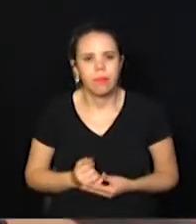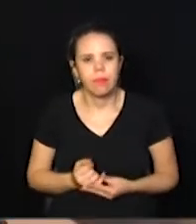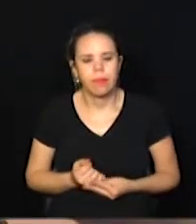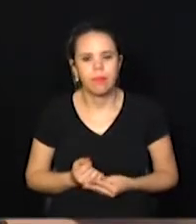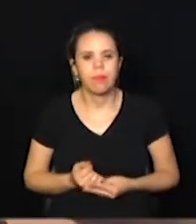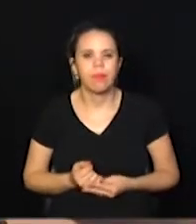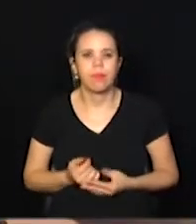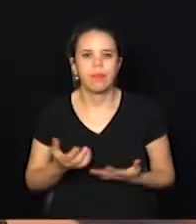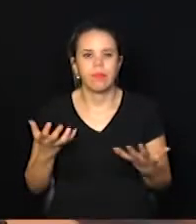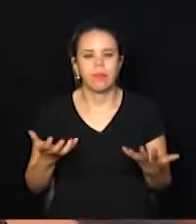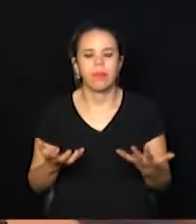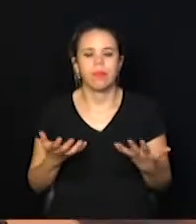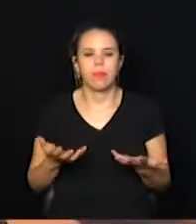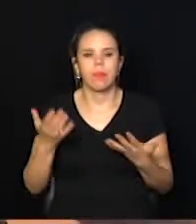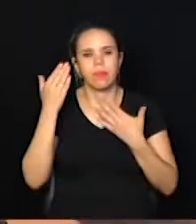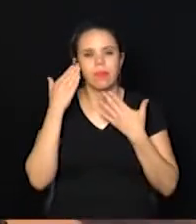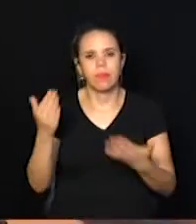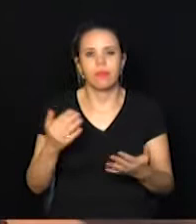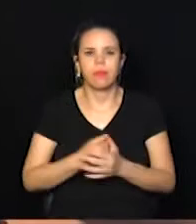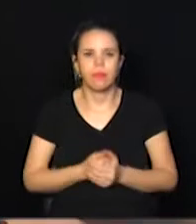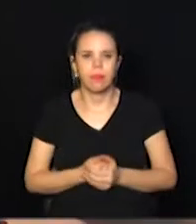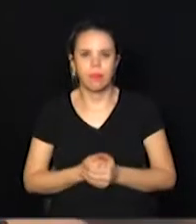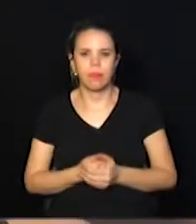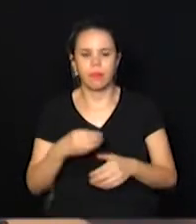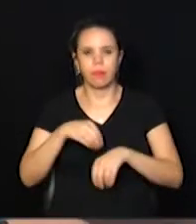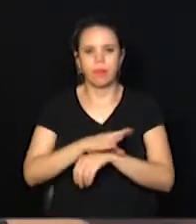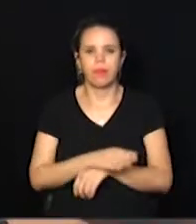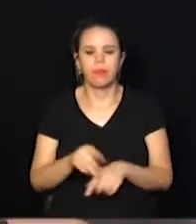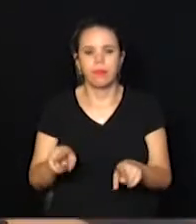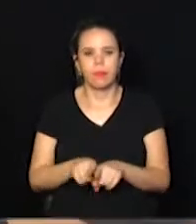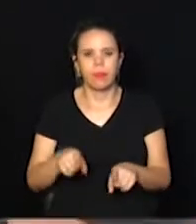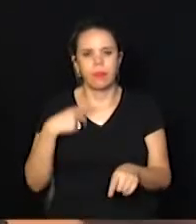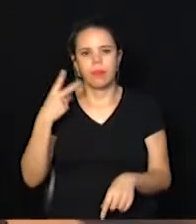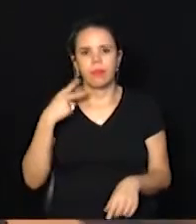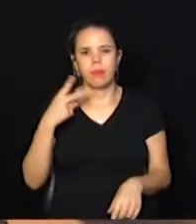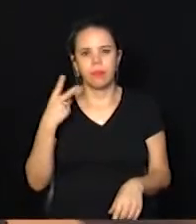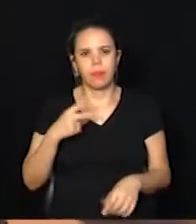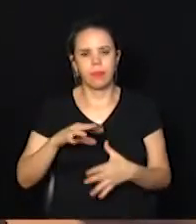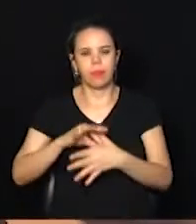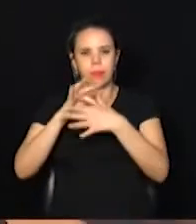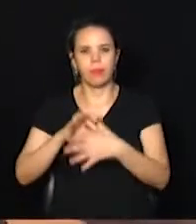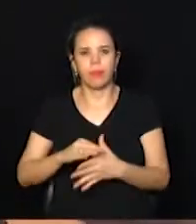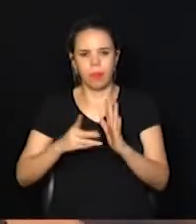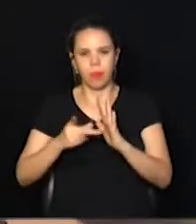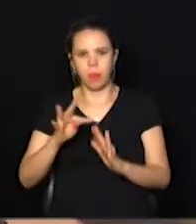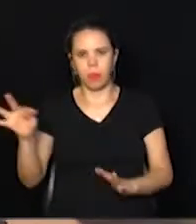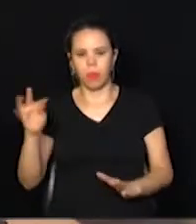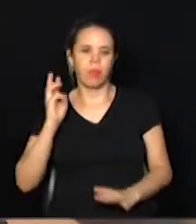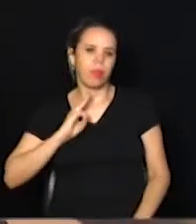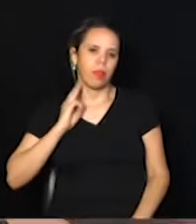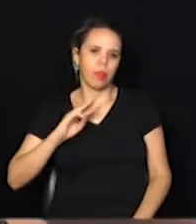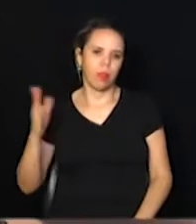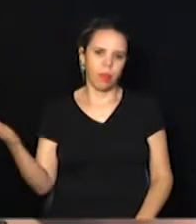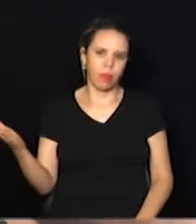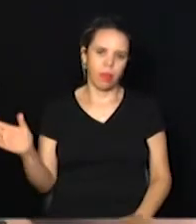quero agradecer aqui e já passar a palavra também ao vereador, nosso líder agora, Cecílio Santos, para dar uma